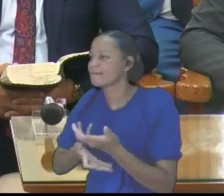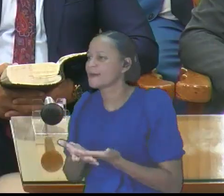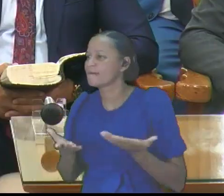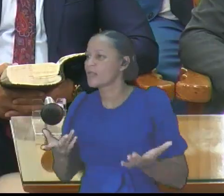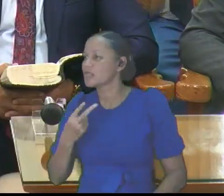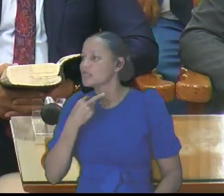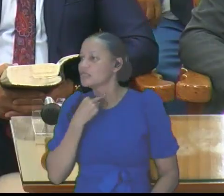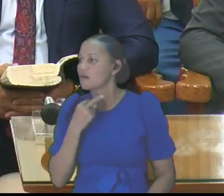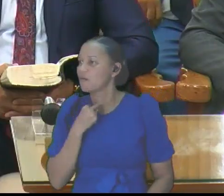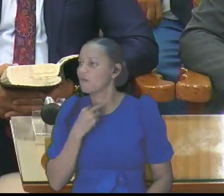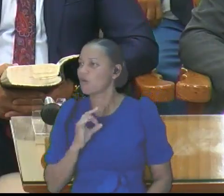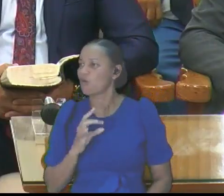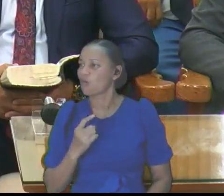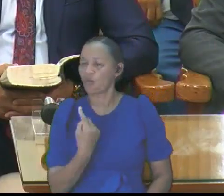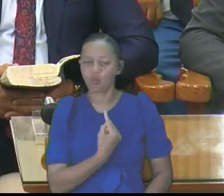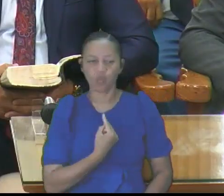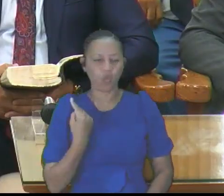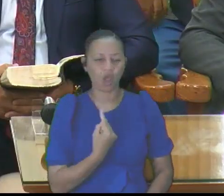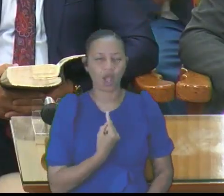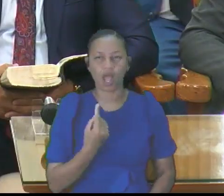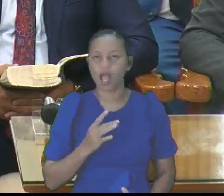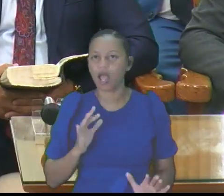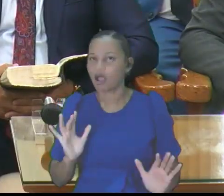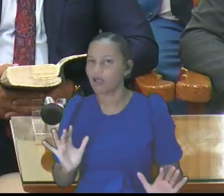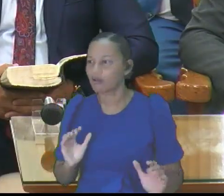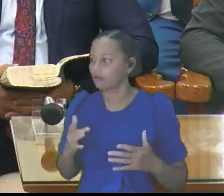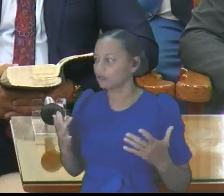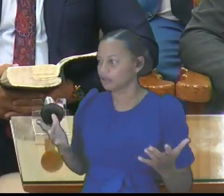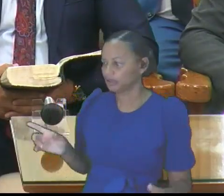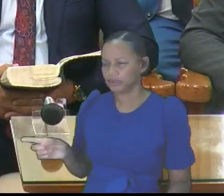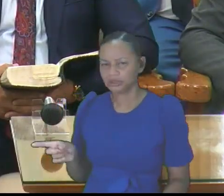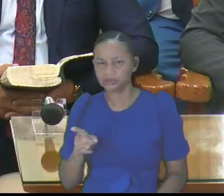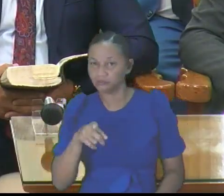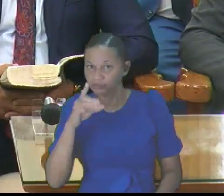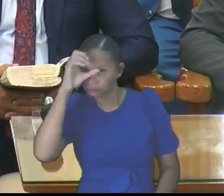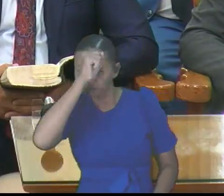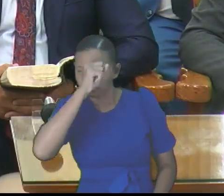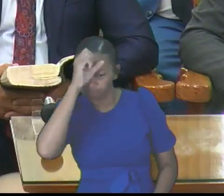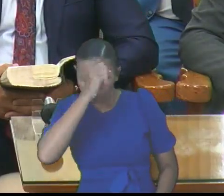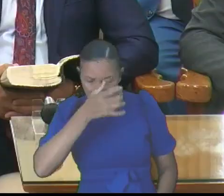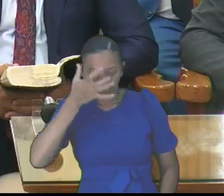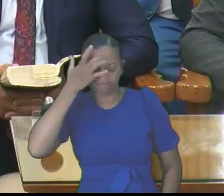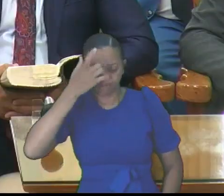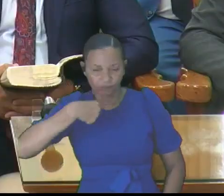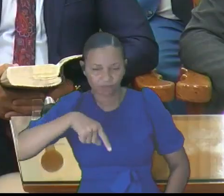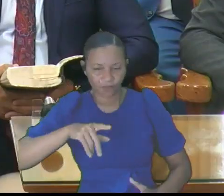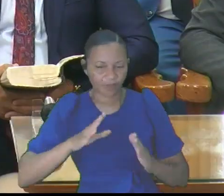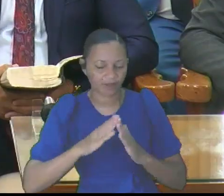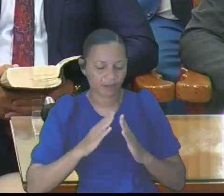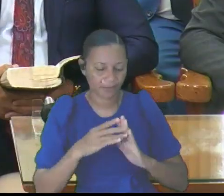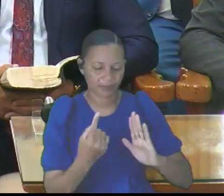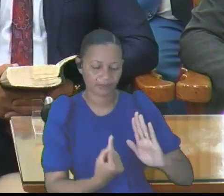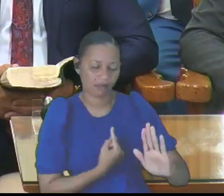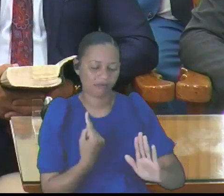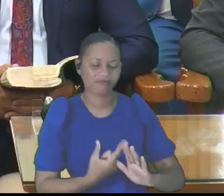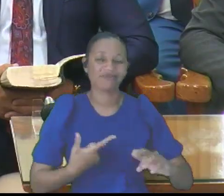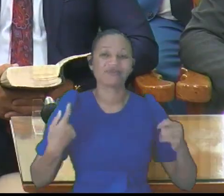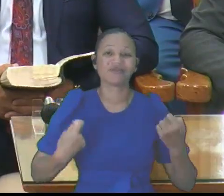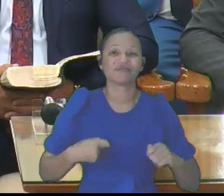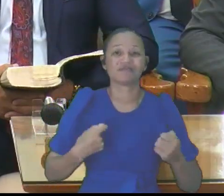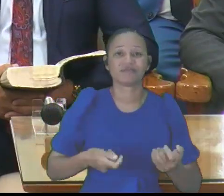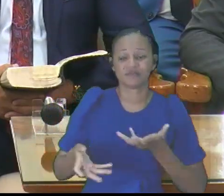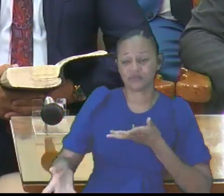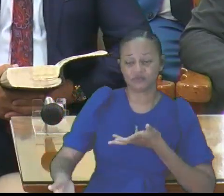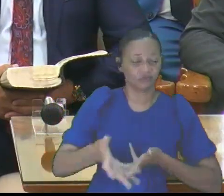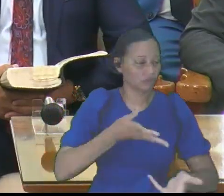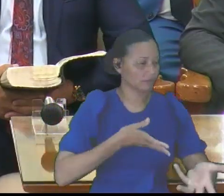Nós não podemos viver sozinhos, não. Levem para casa isso. Nós não podemos viver isolados. Nós precisamos